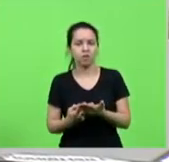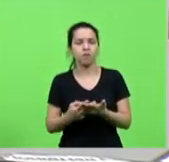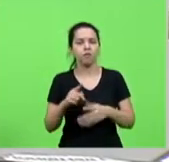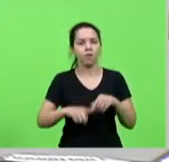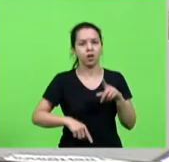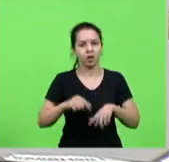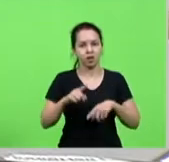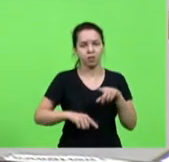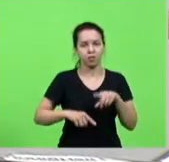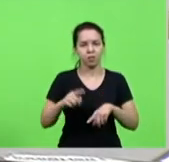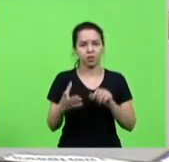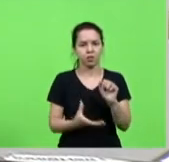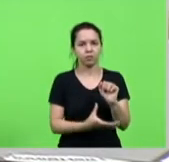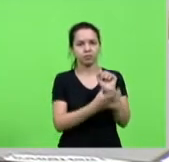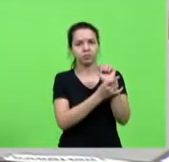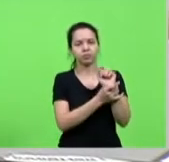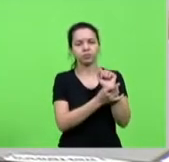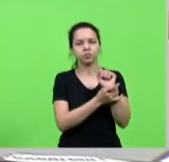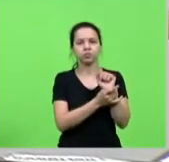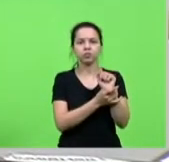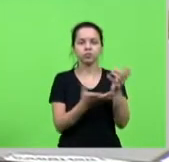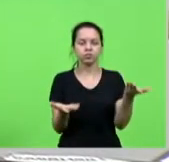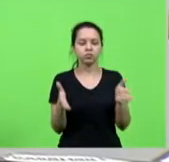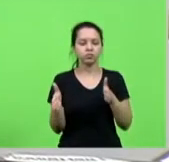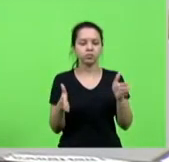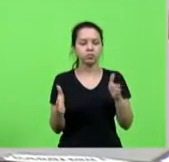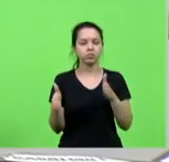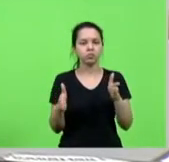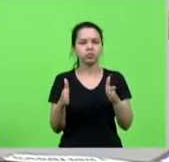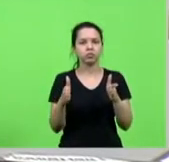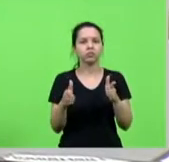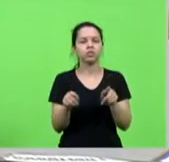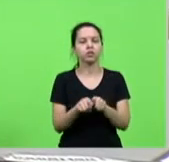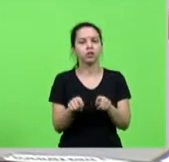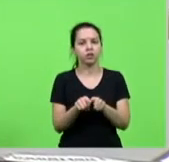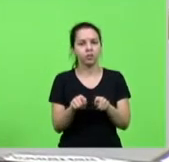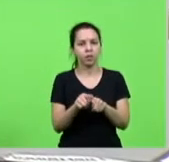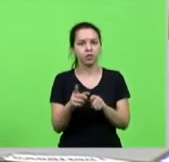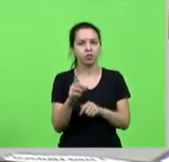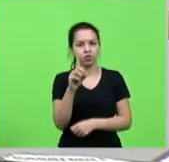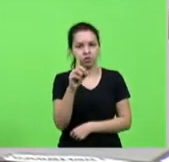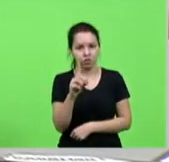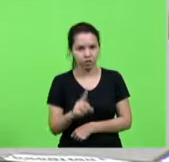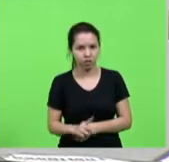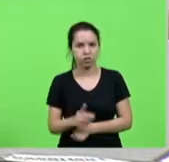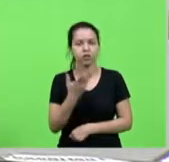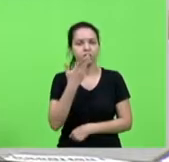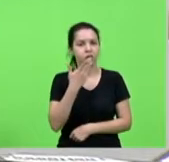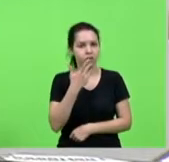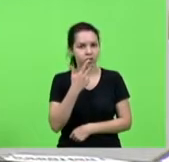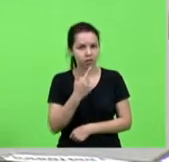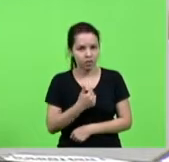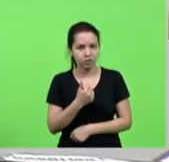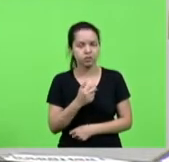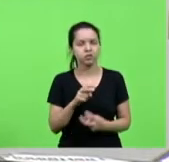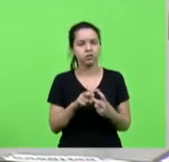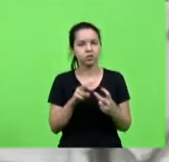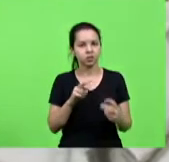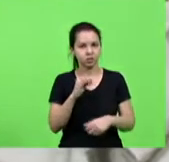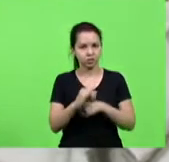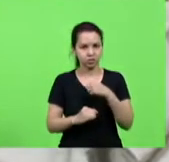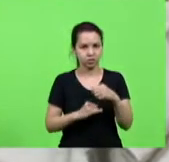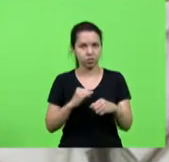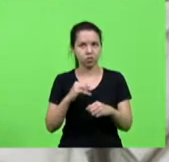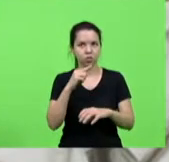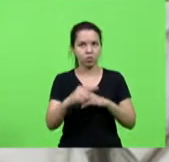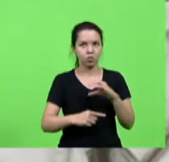Era Digital e Direitos da Criança Online em Todo Mundo. Um documento e discussão. Coloca o próximo slide que eu quero mostrar para o pessoal o